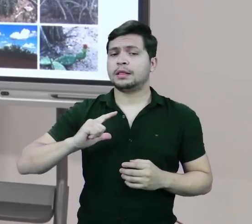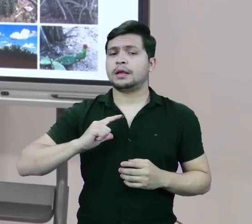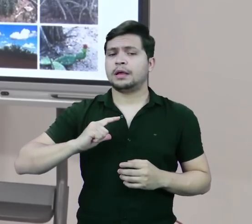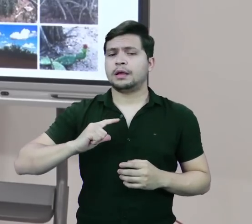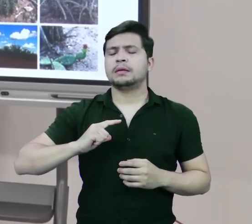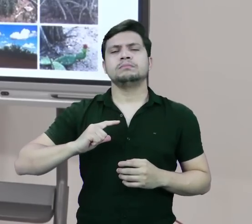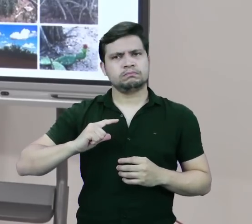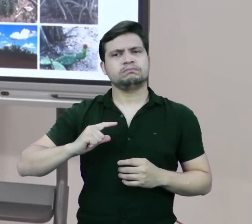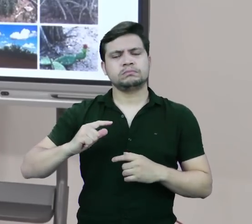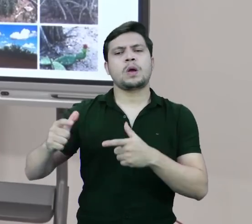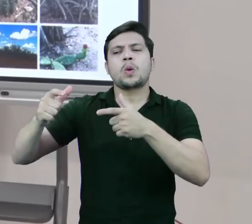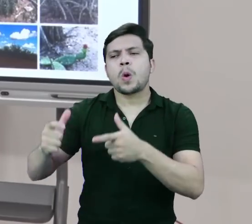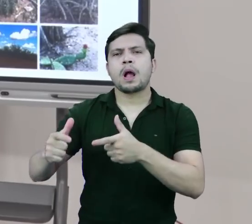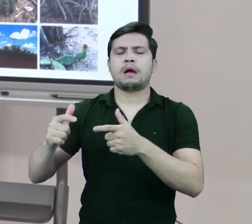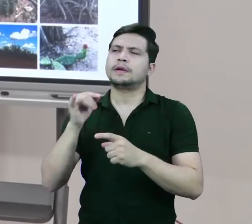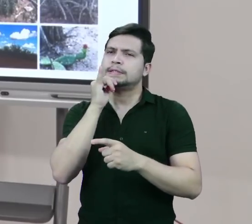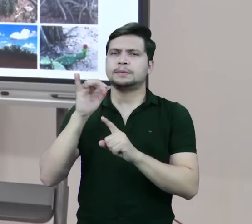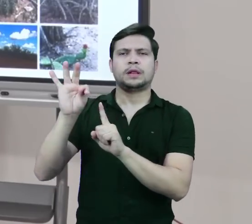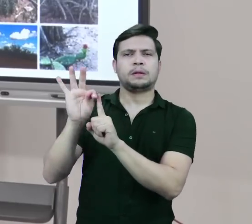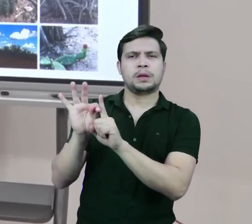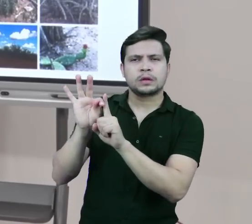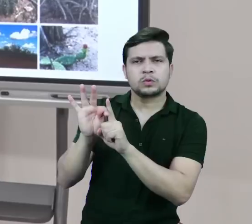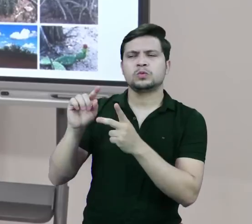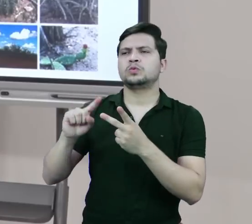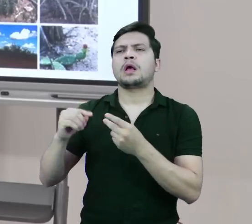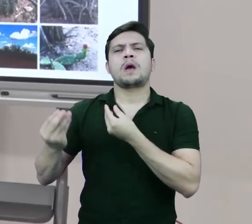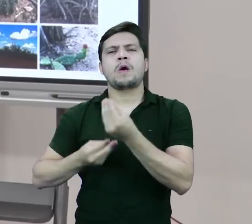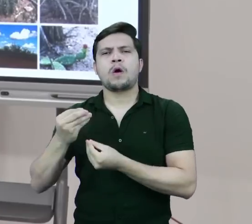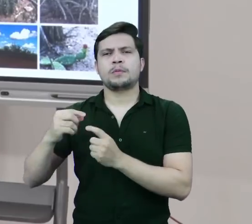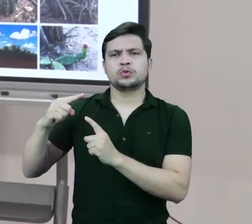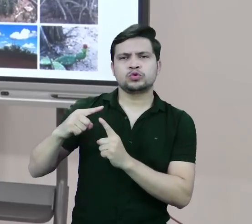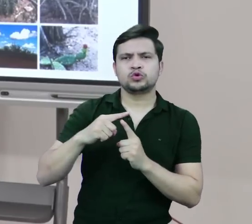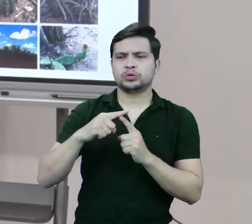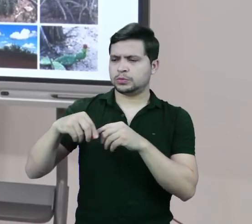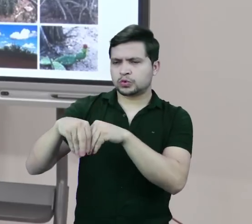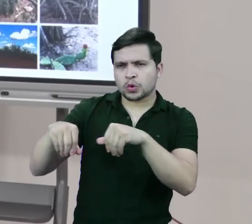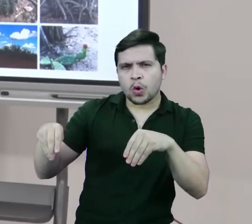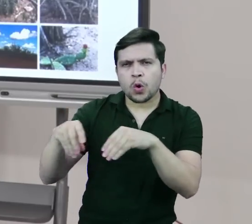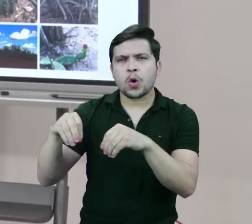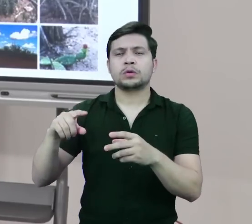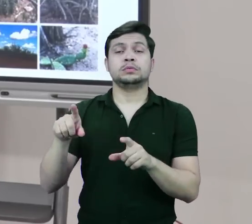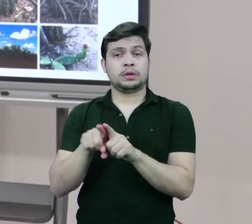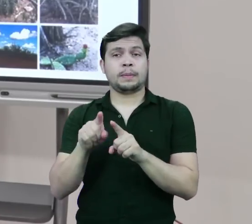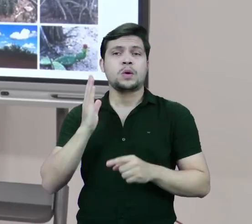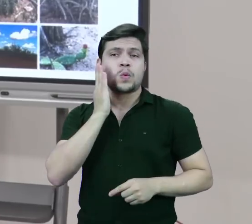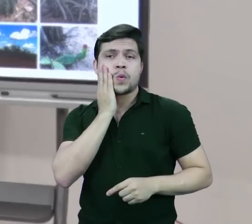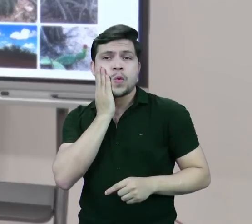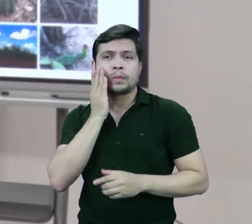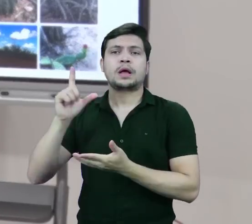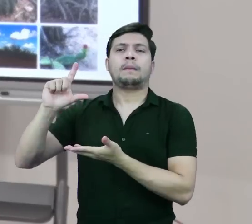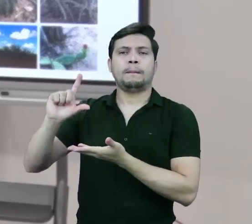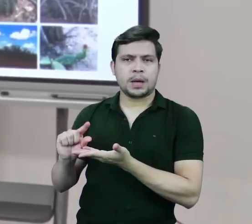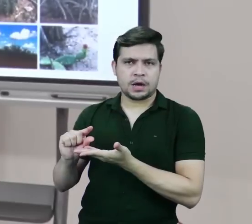que vai abrigar, né, o espaço, temperatura, condições do solo, umidade